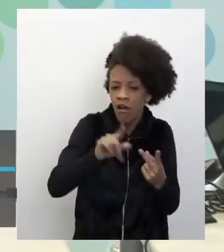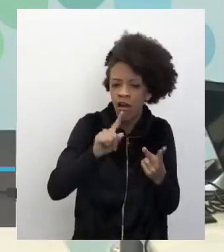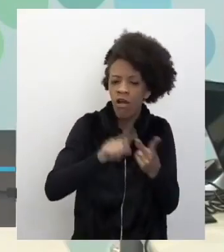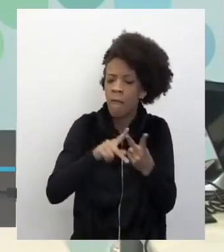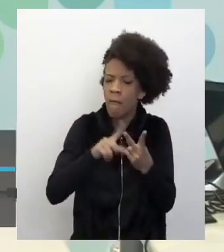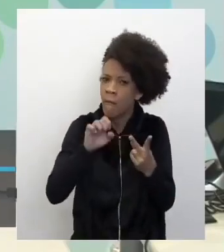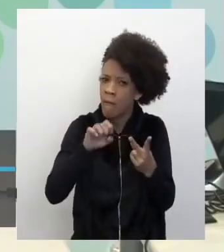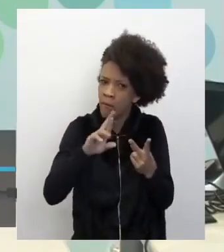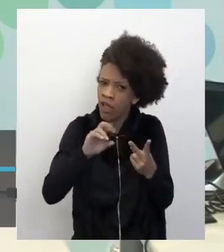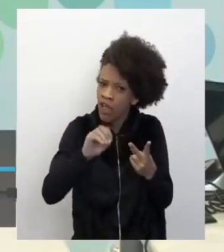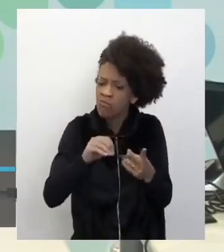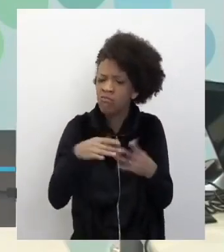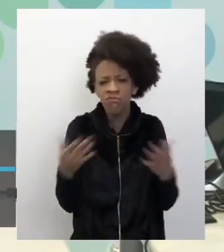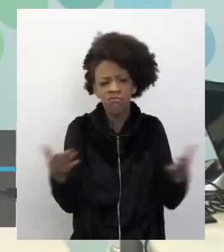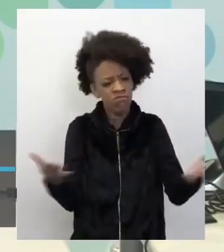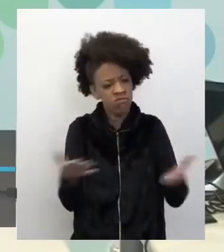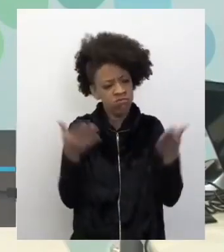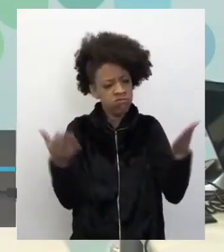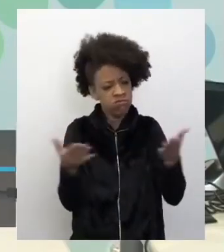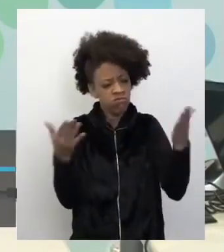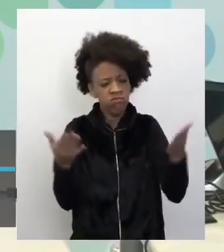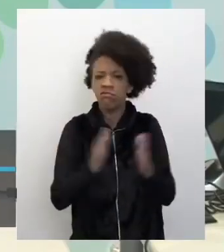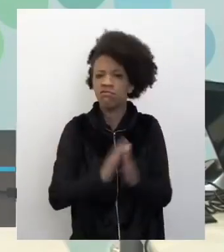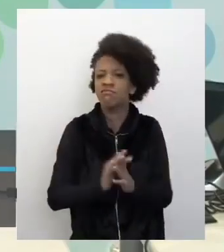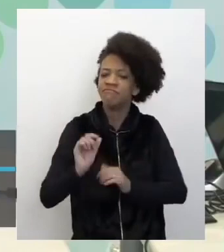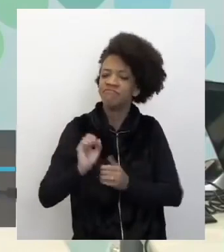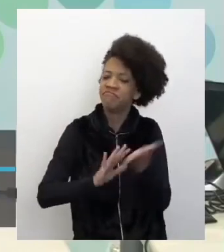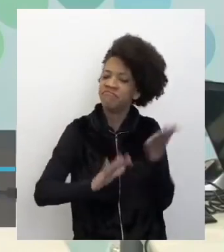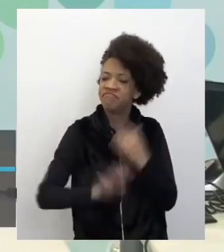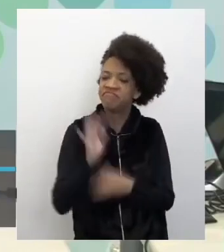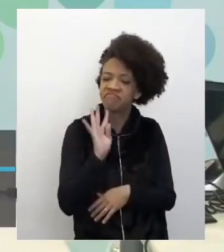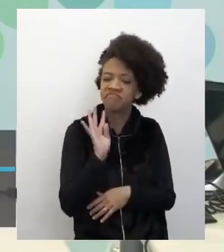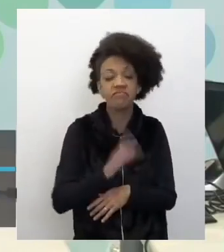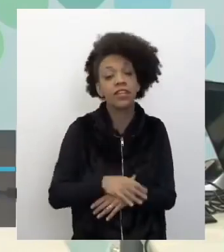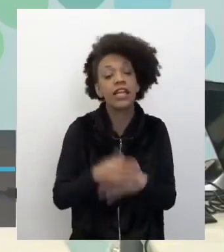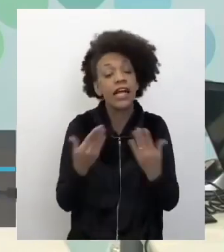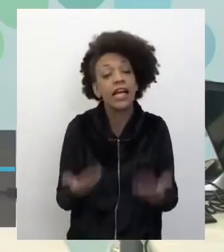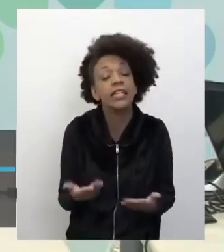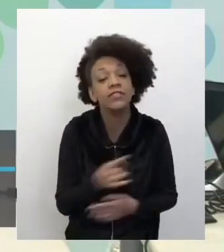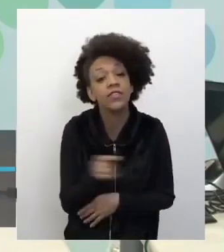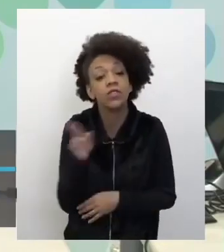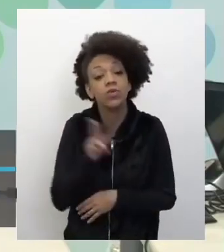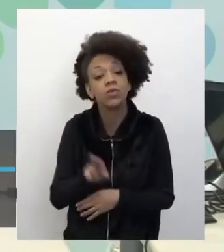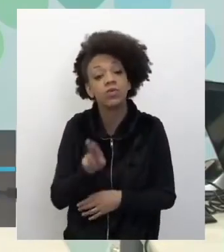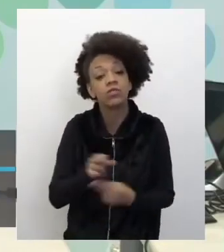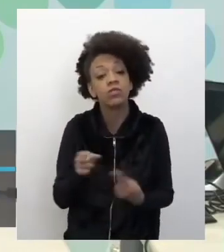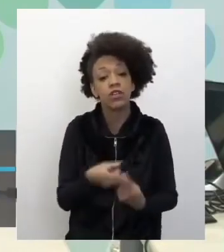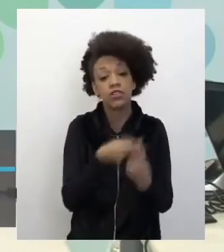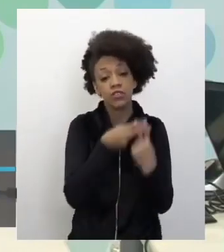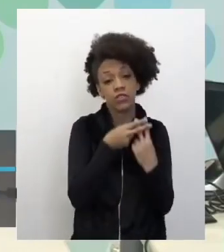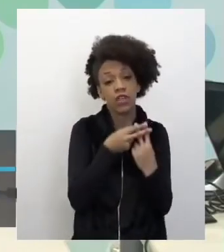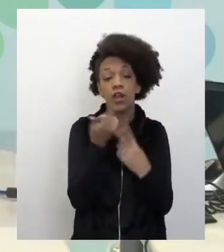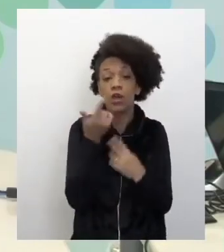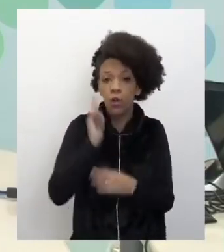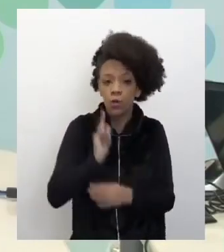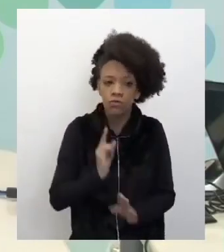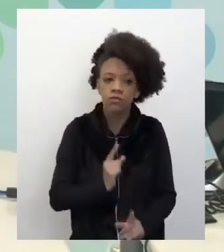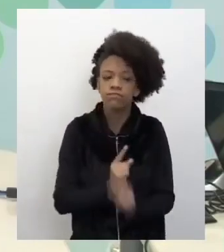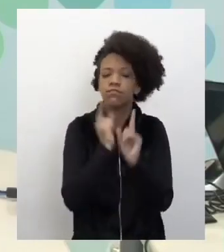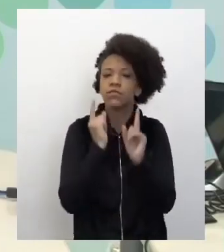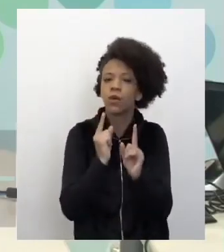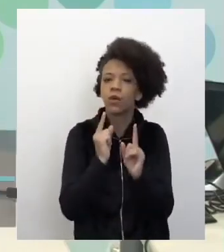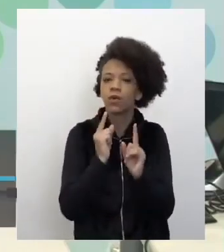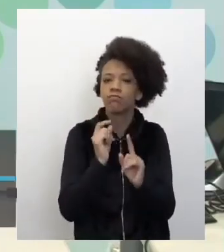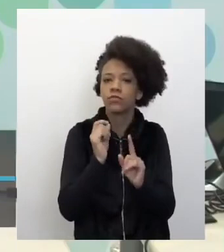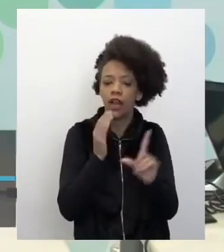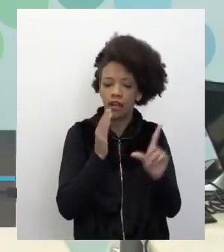essa iniciativa de fazer um trabalho tão legal. E o bacana é que vocês utilizem a hashtag, para que a gente consiga encontrar aí as